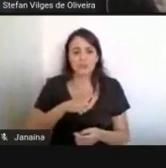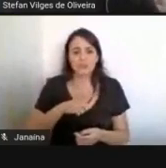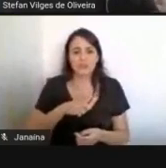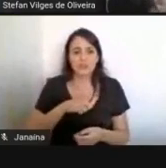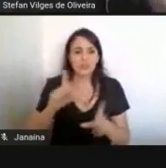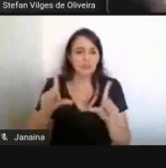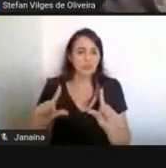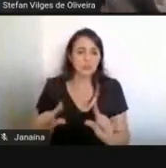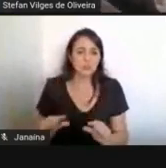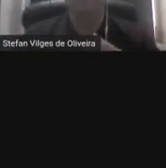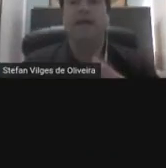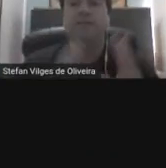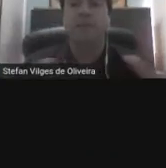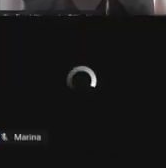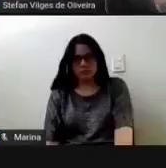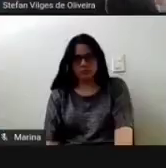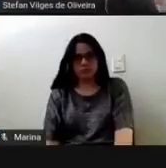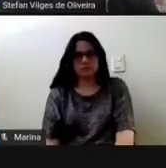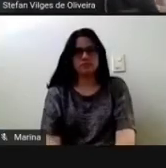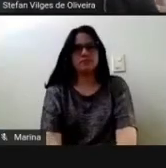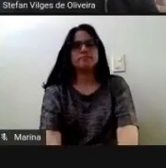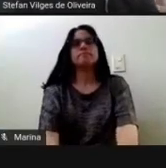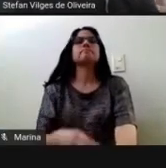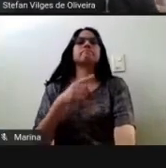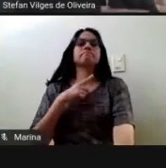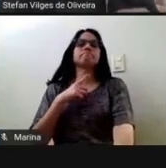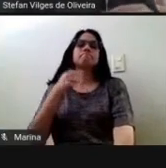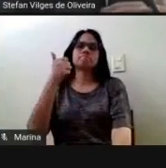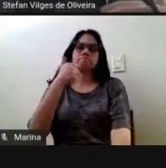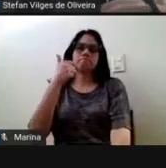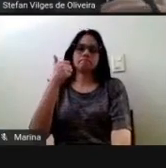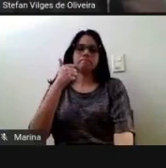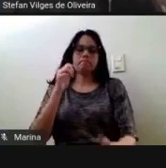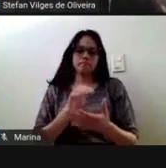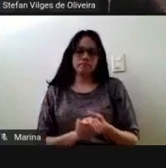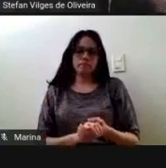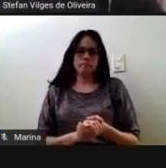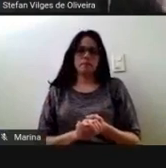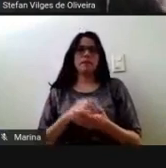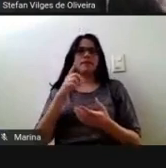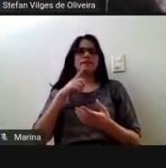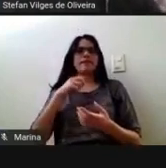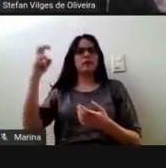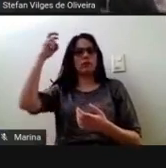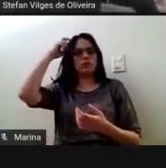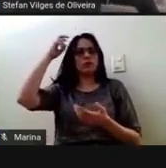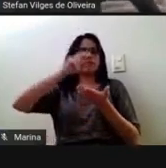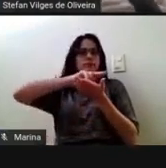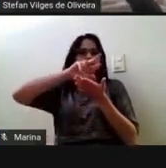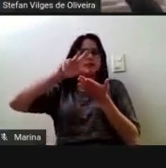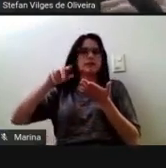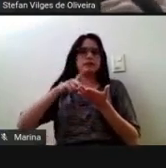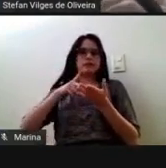surge o primeiro caso nesse cenário. Aspectos culturais estão